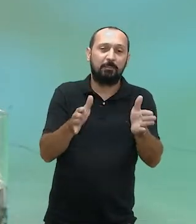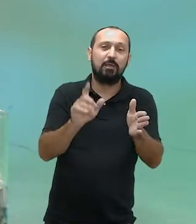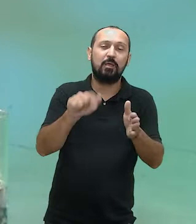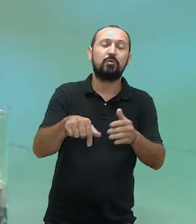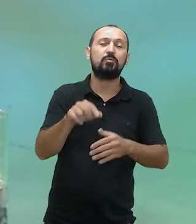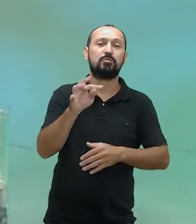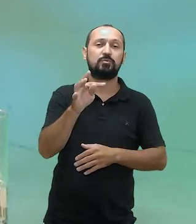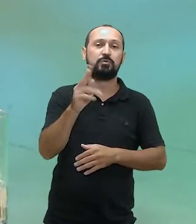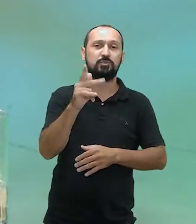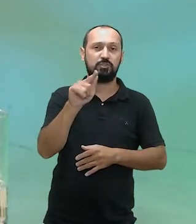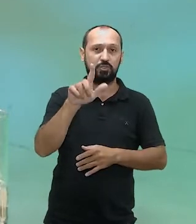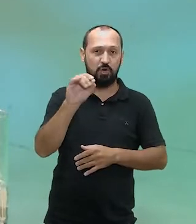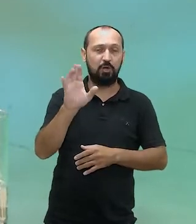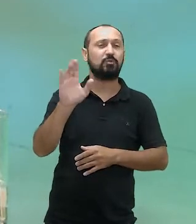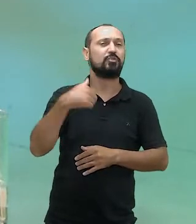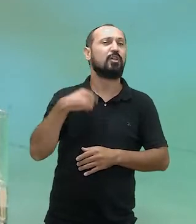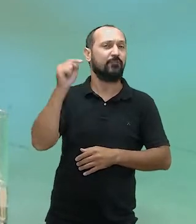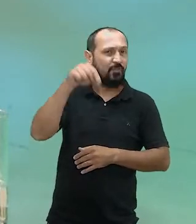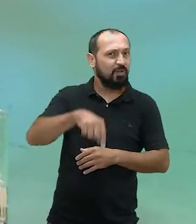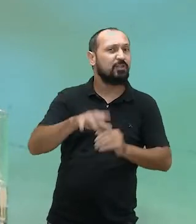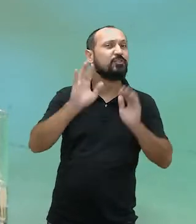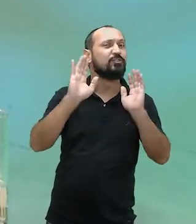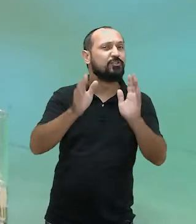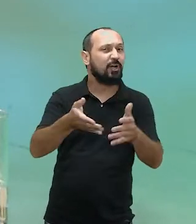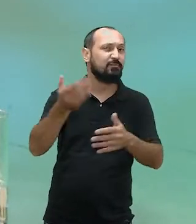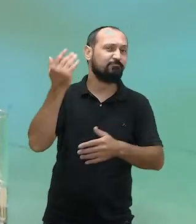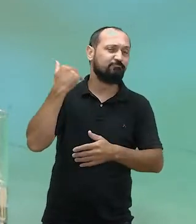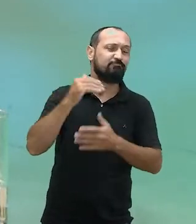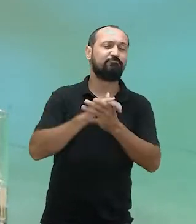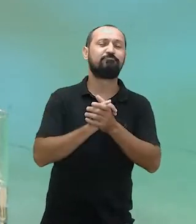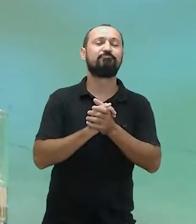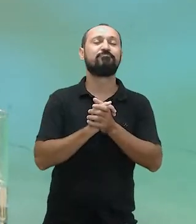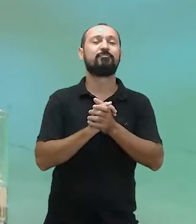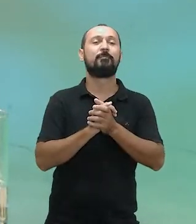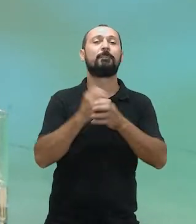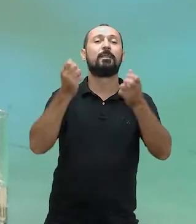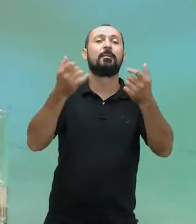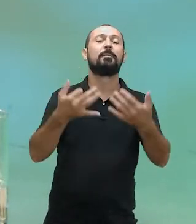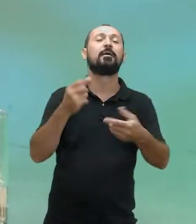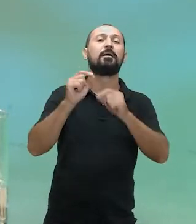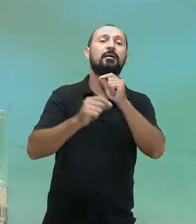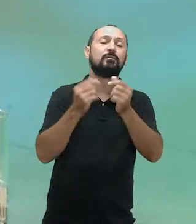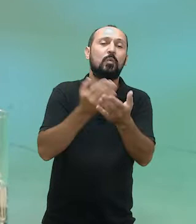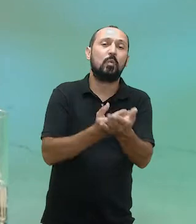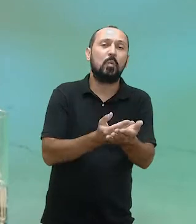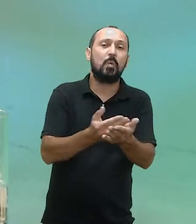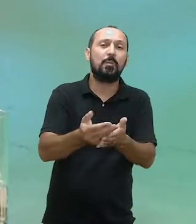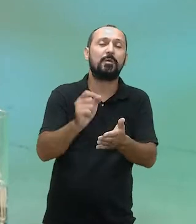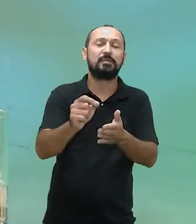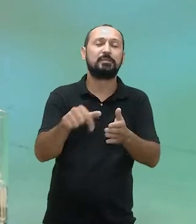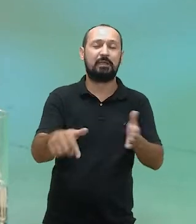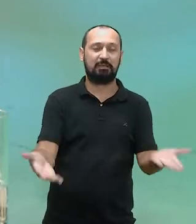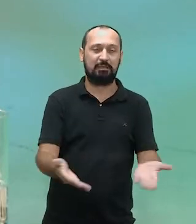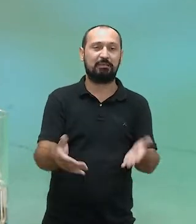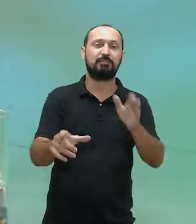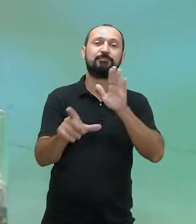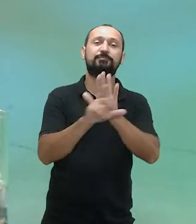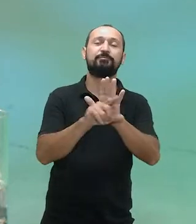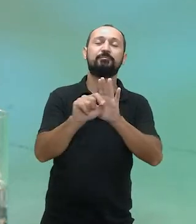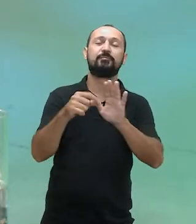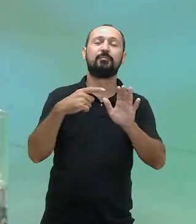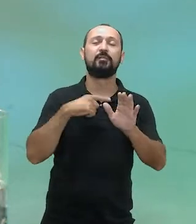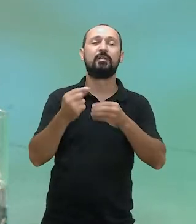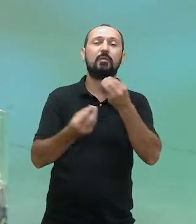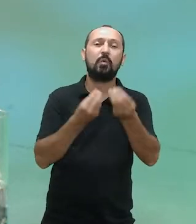é o Tiago Debeza, que já esteve aqui no Ponto de Vista, em outra oportunidade para falar de uma iniciativa da Casa de Leis,